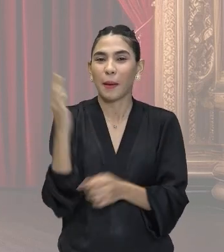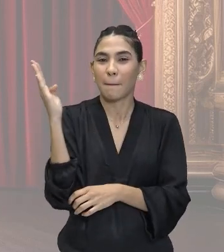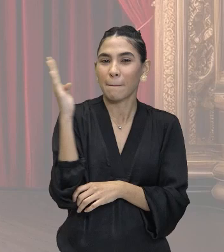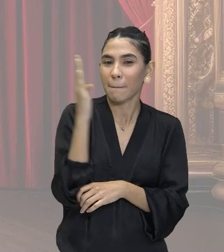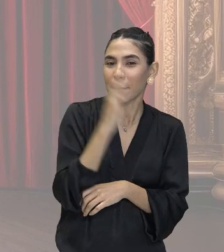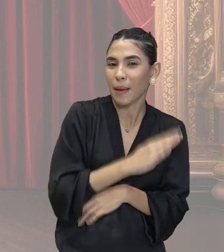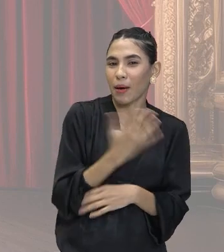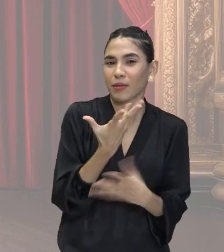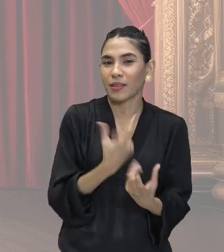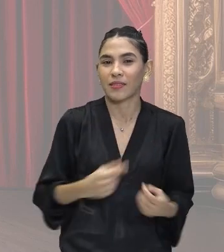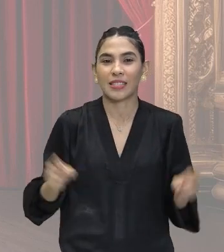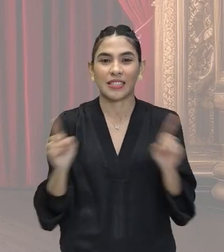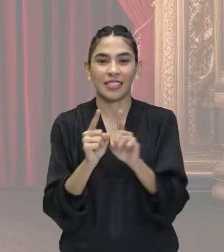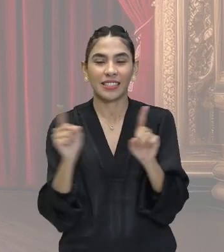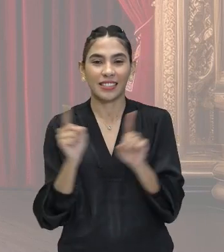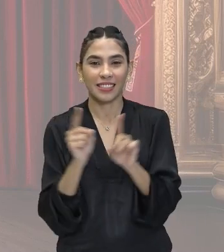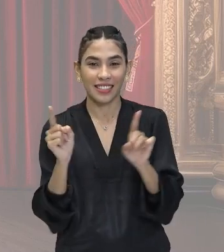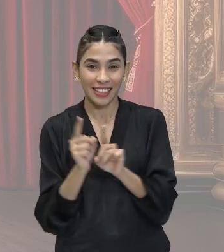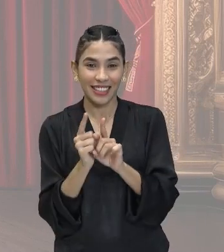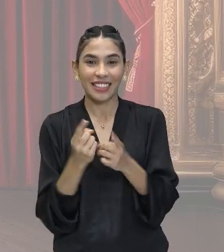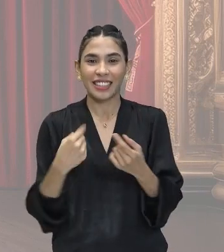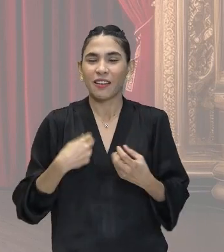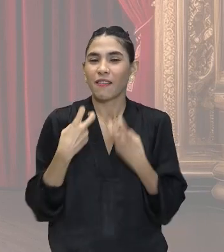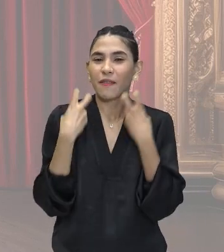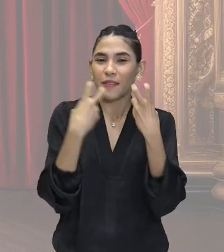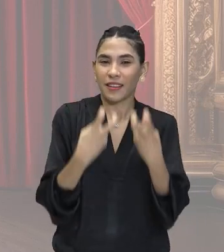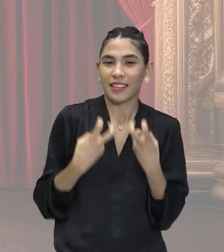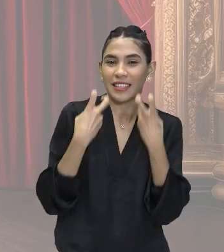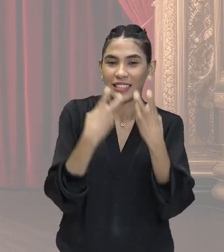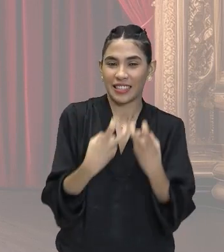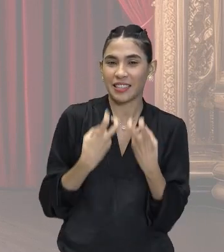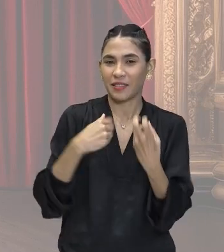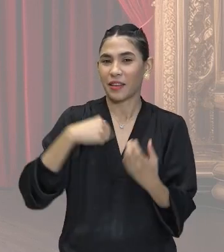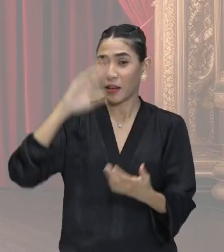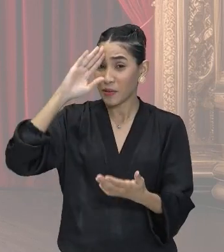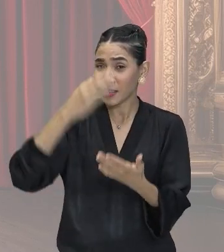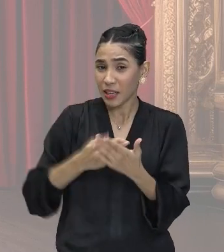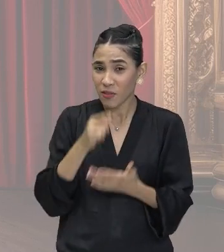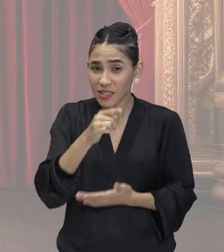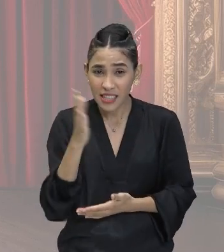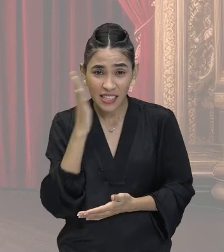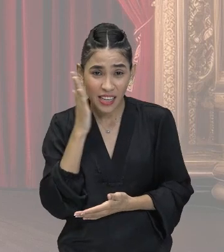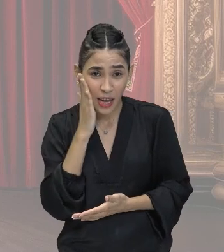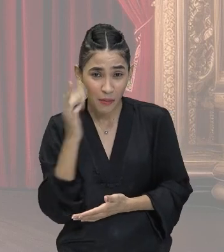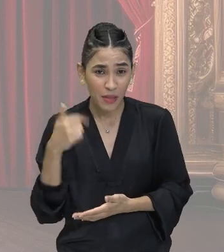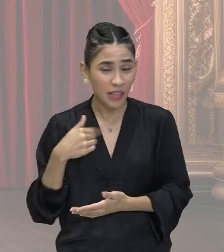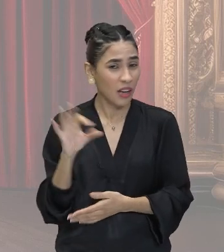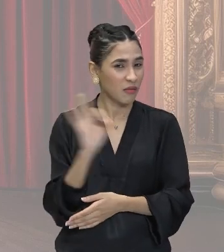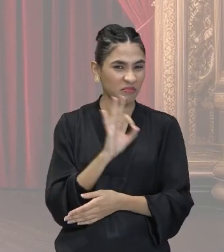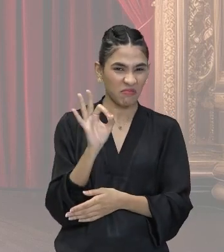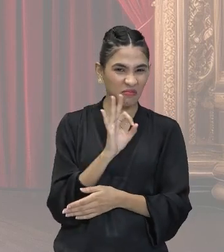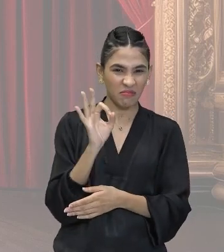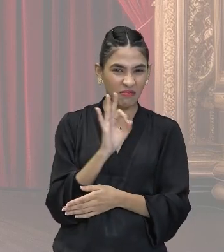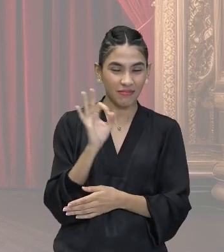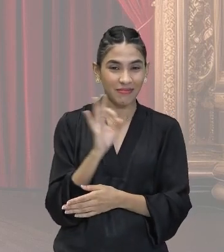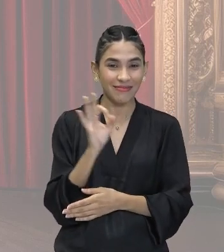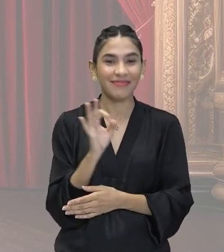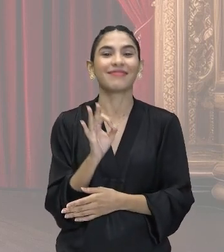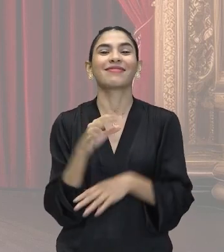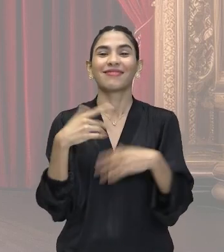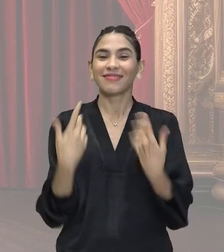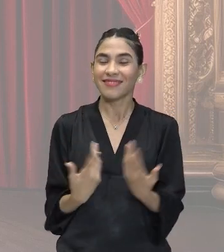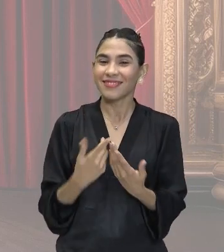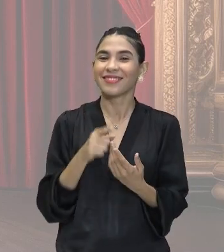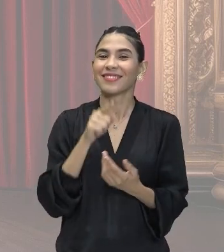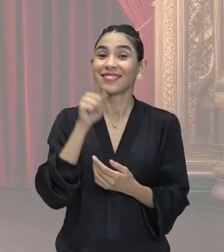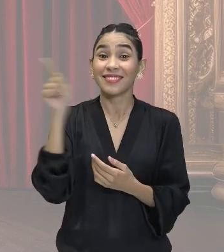cabe, falam pelas tripas. Sei, não sabe, sabe, longe dessa grita,